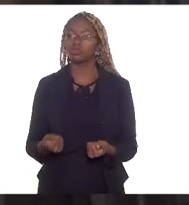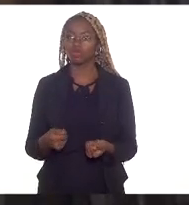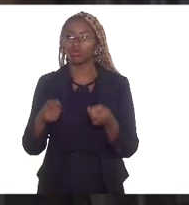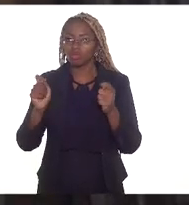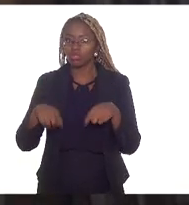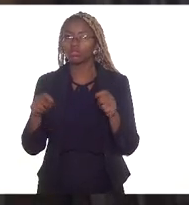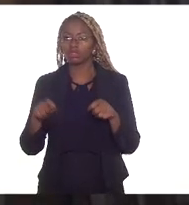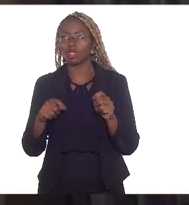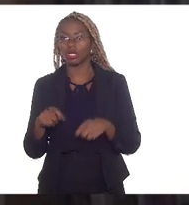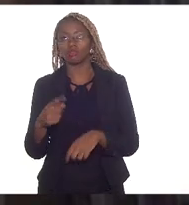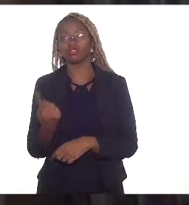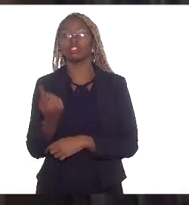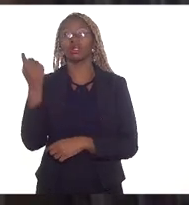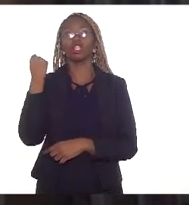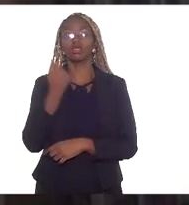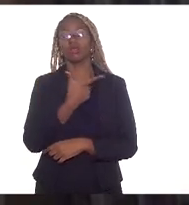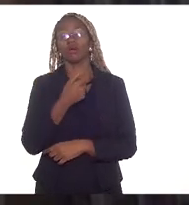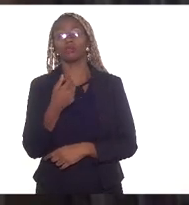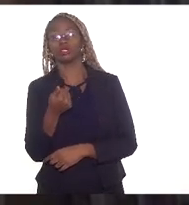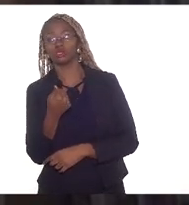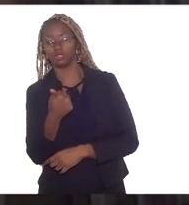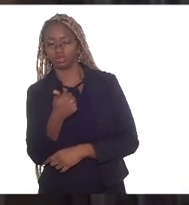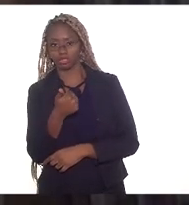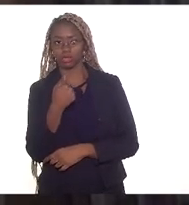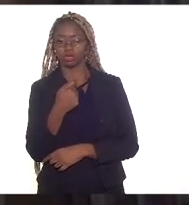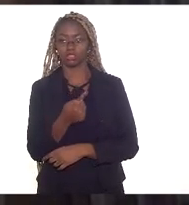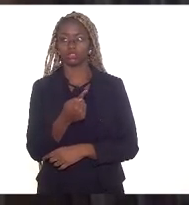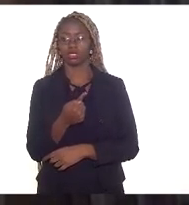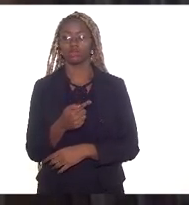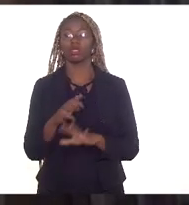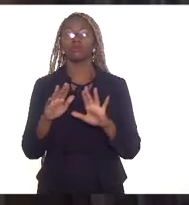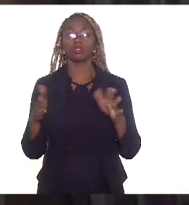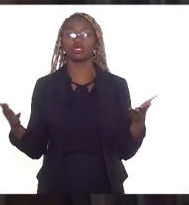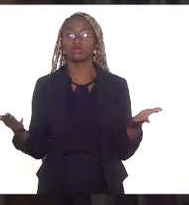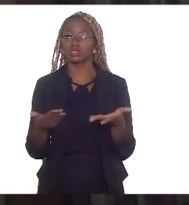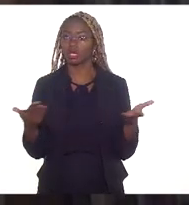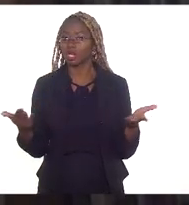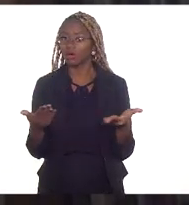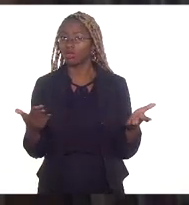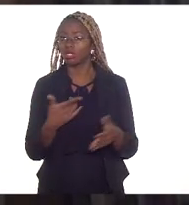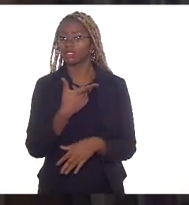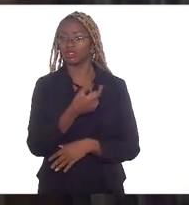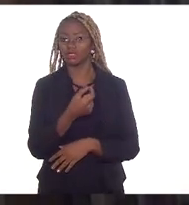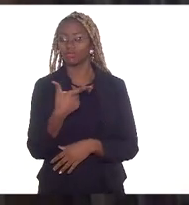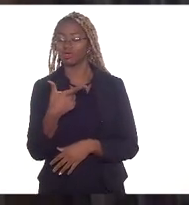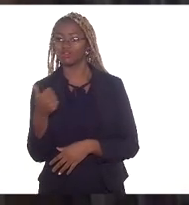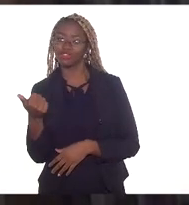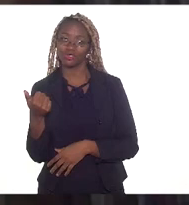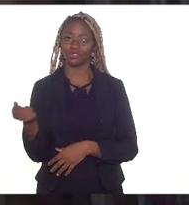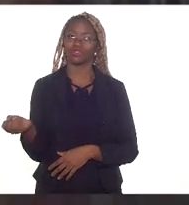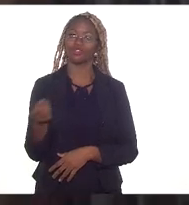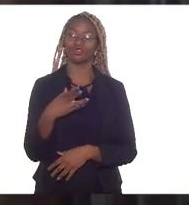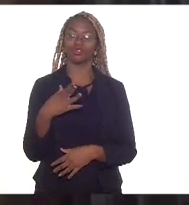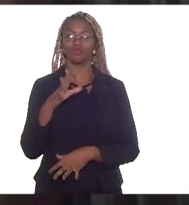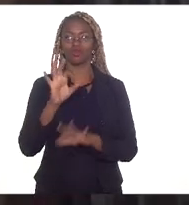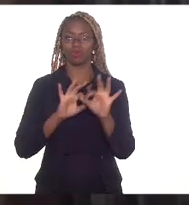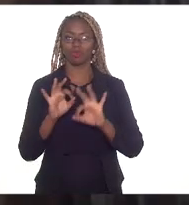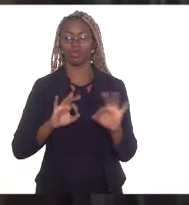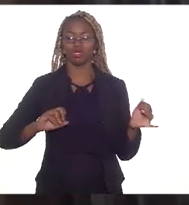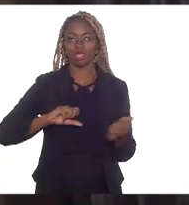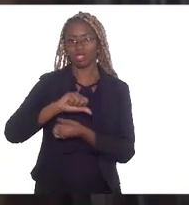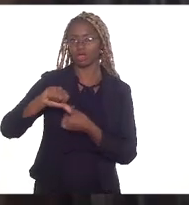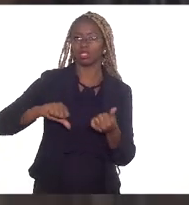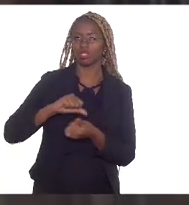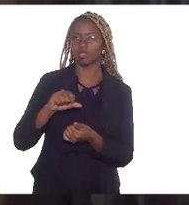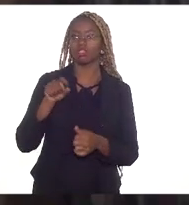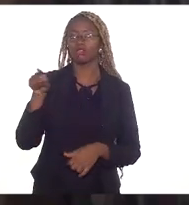desde 2017. E agora vem a versão 2021. E o novo, que